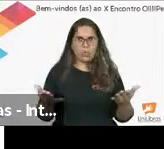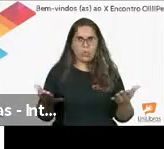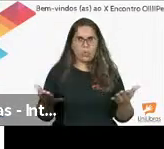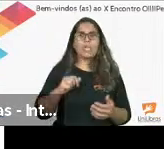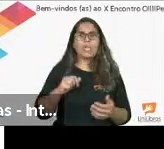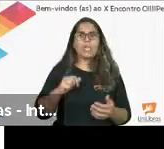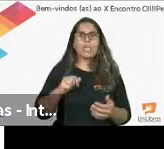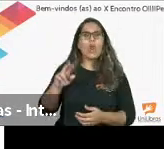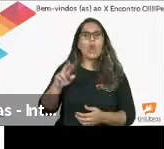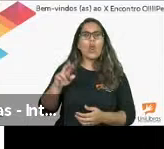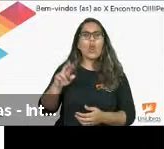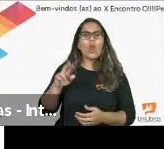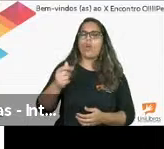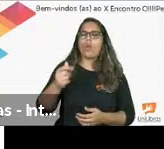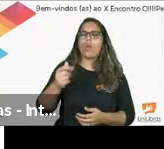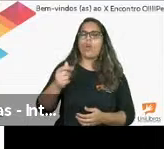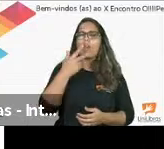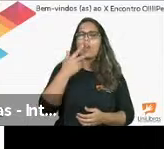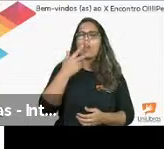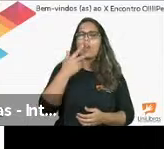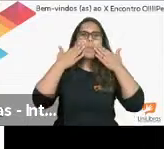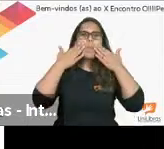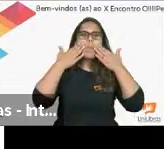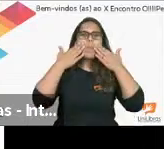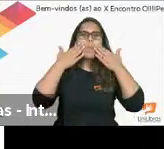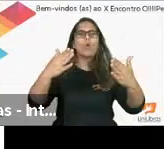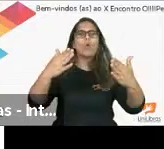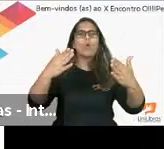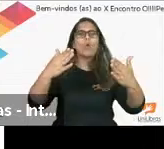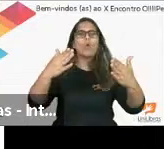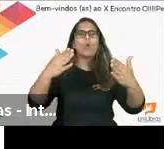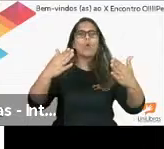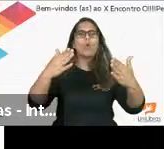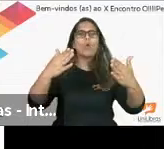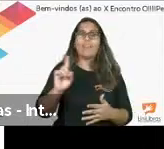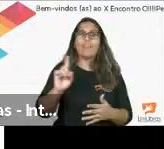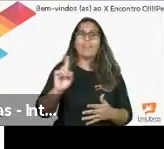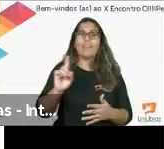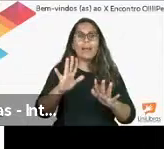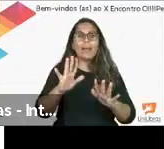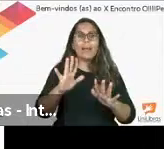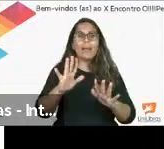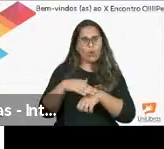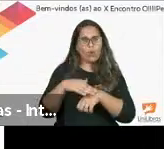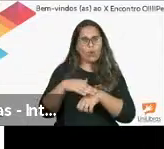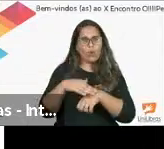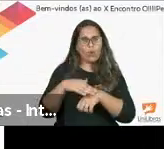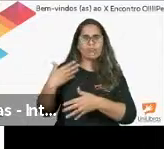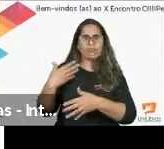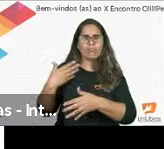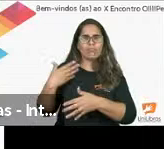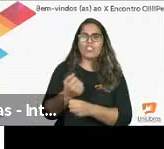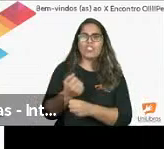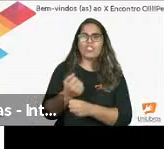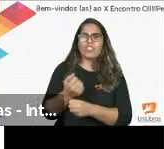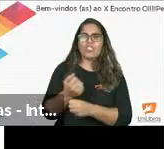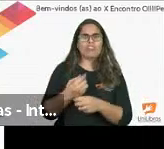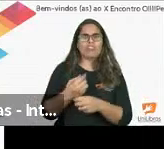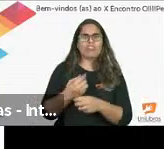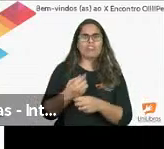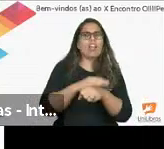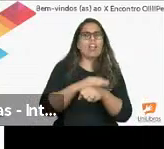nunca falou publicamente sobre imunologia, mas o que a gente conversou durante 20 anos ou mais, 30